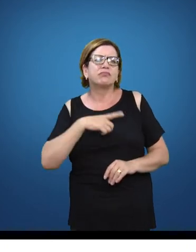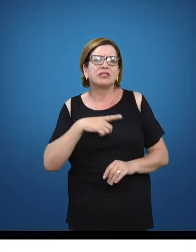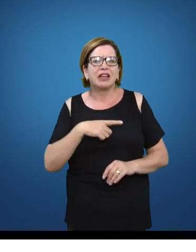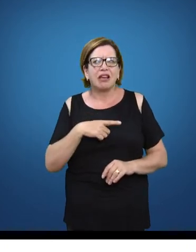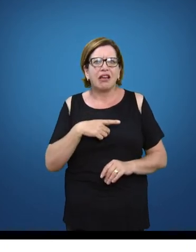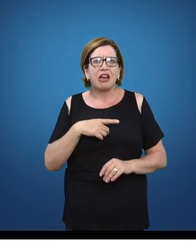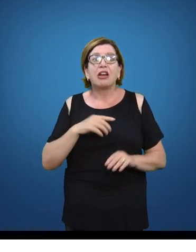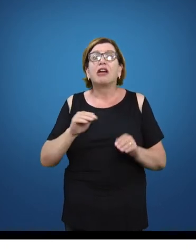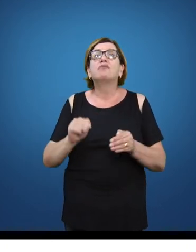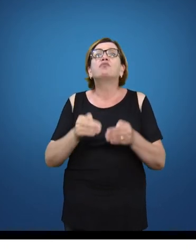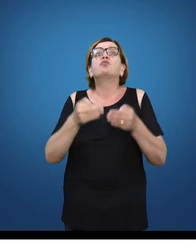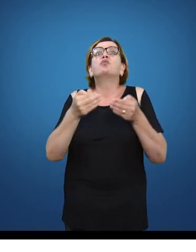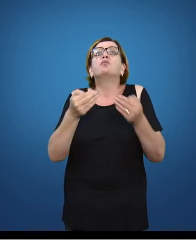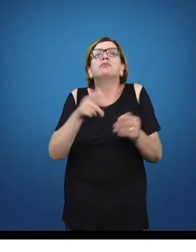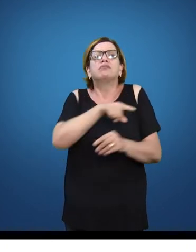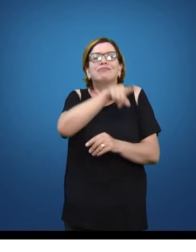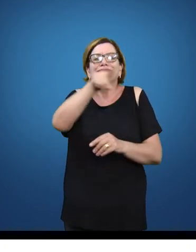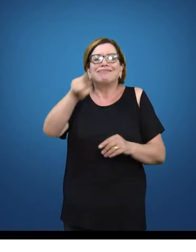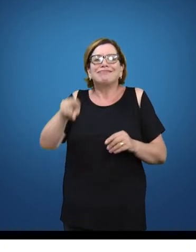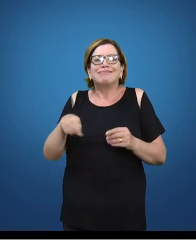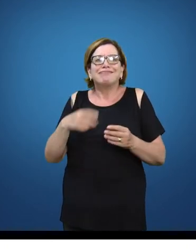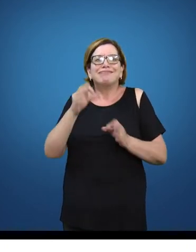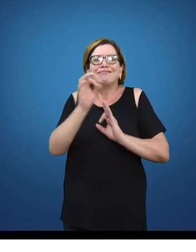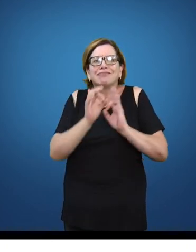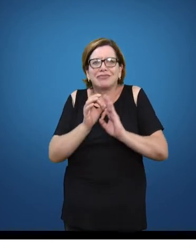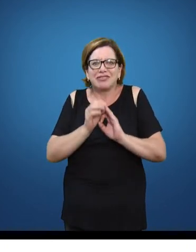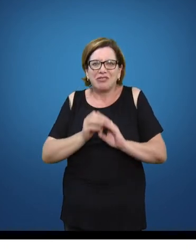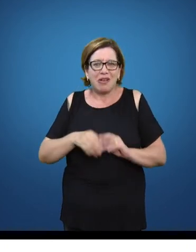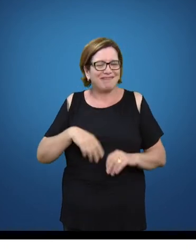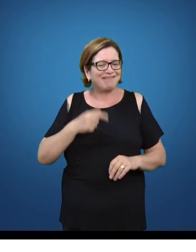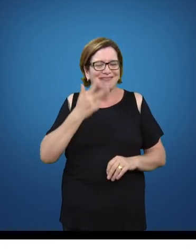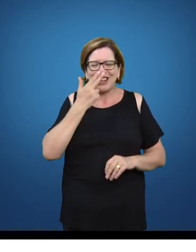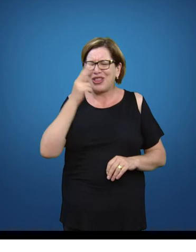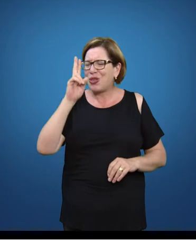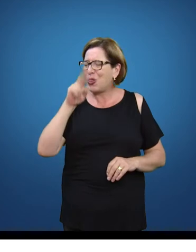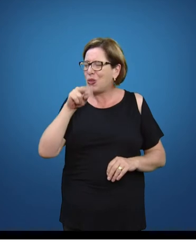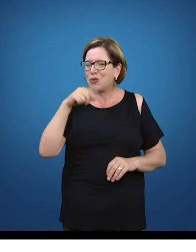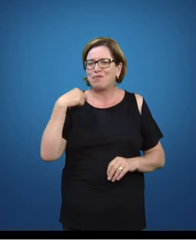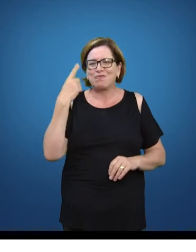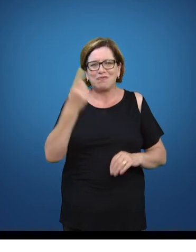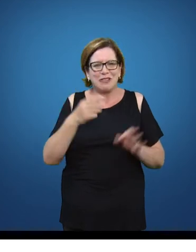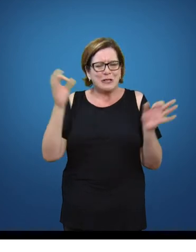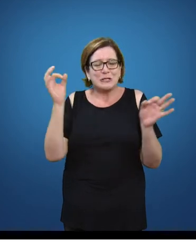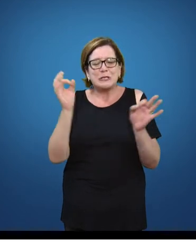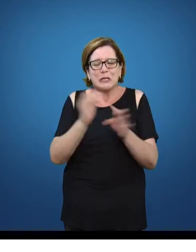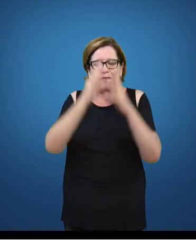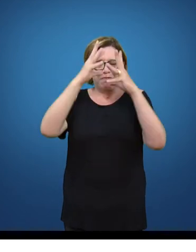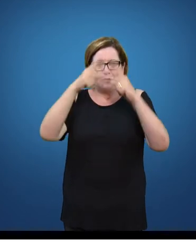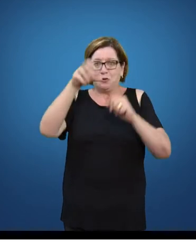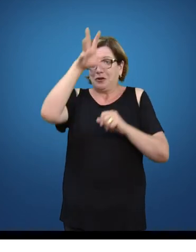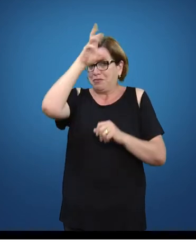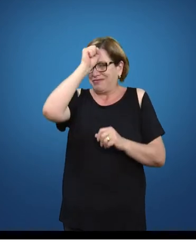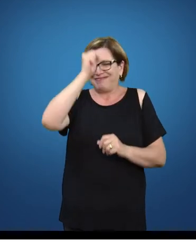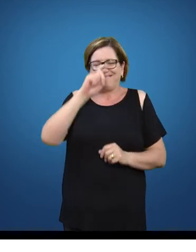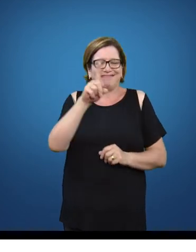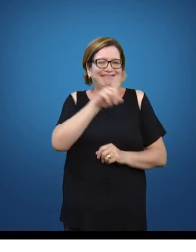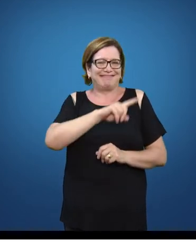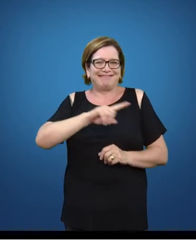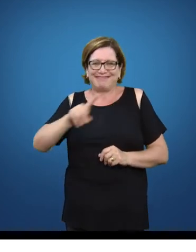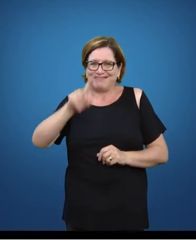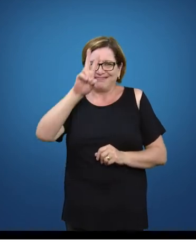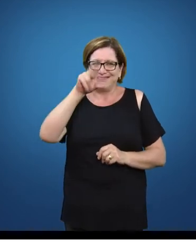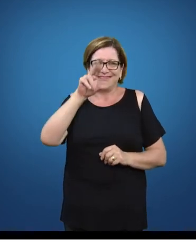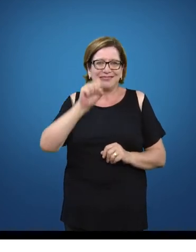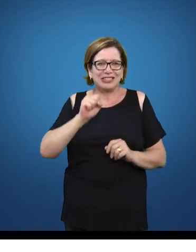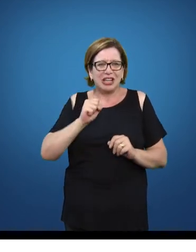obviamente que a gente nunca estará pronto porque quanto mais a gente aprende mais a gente é